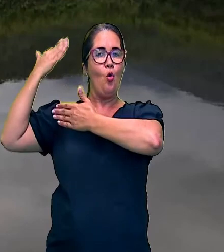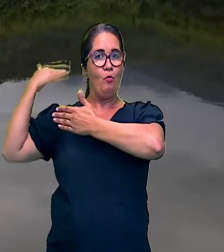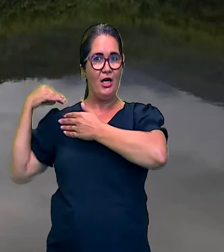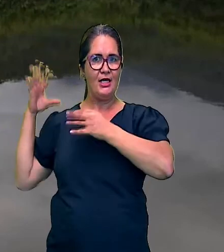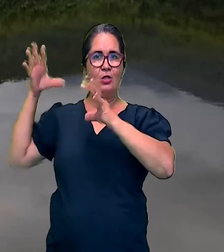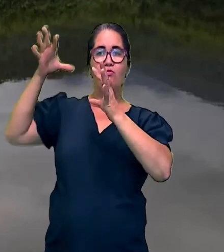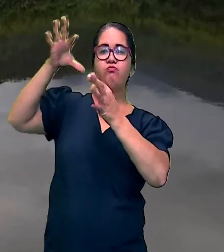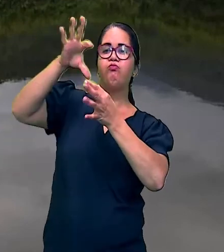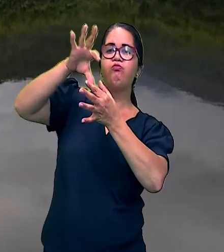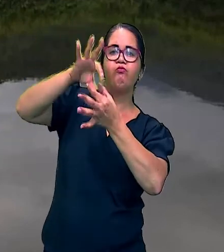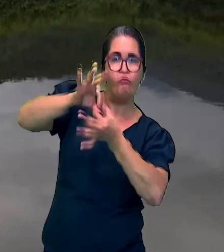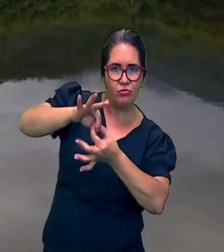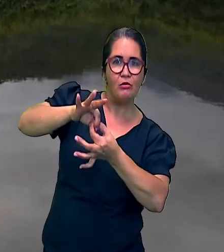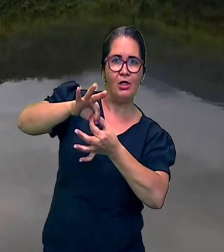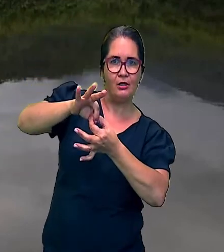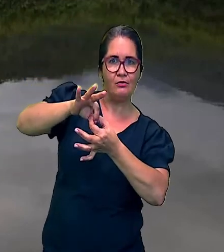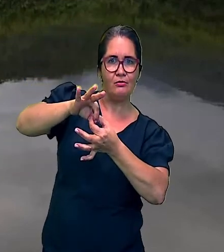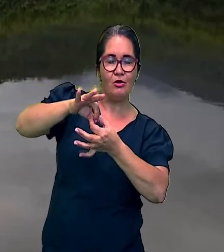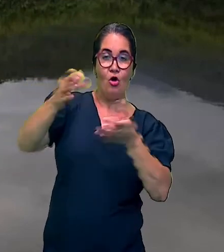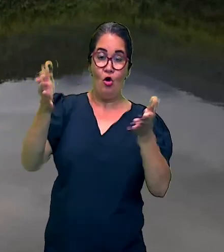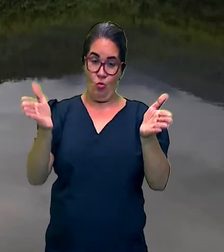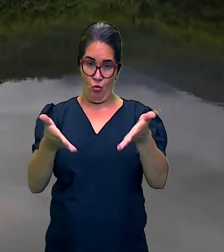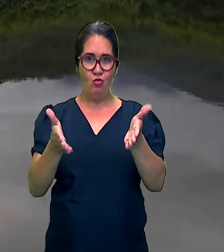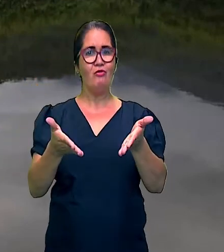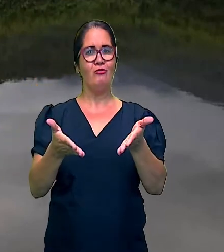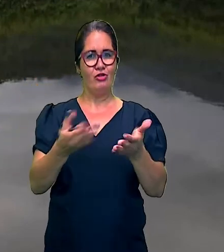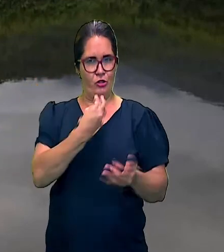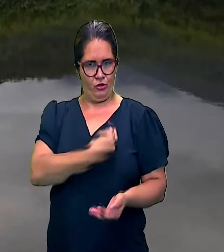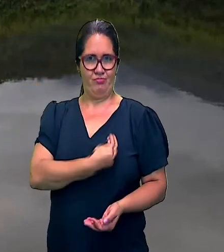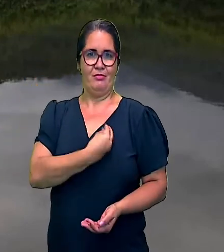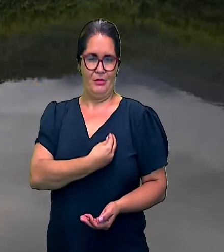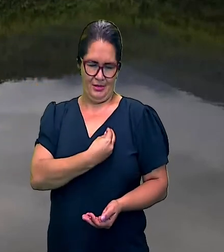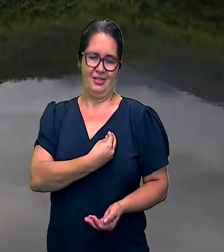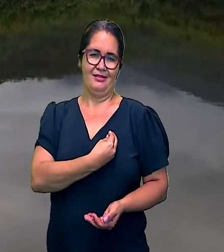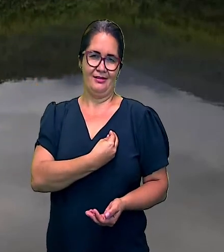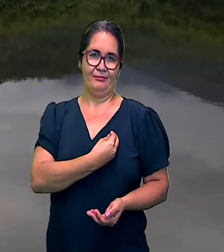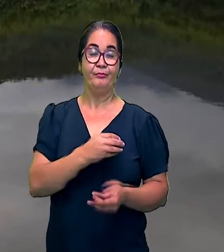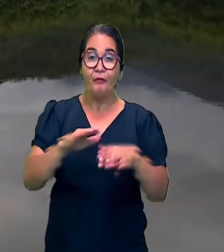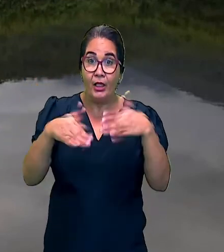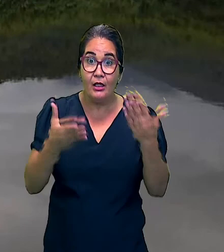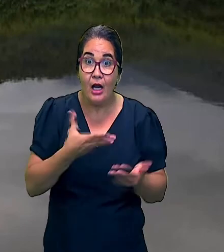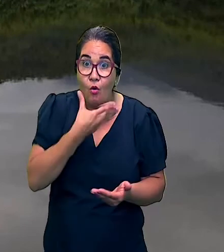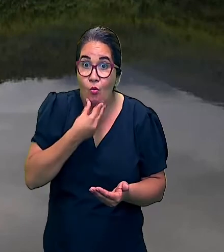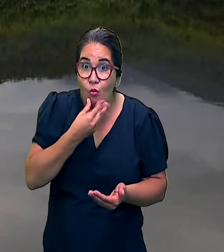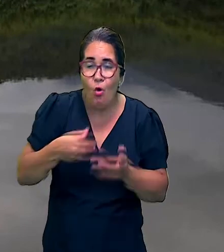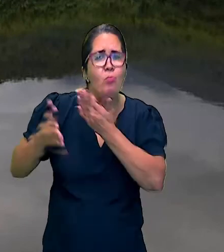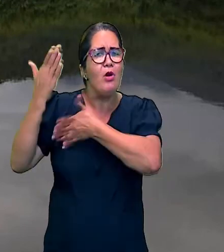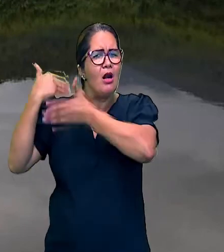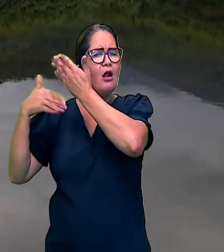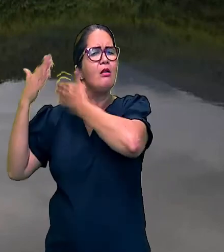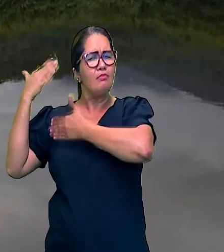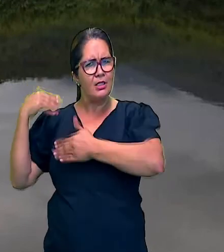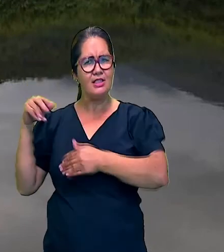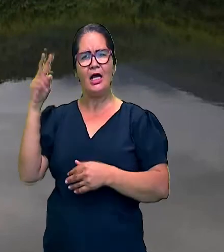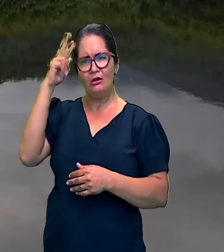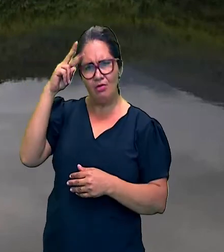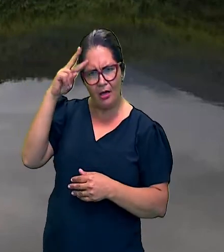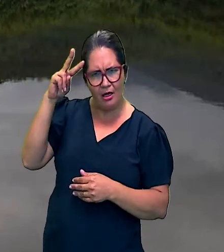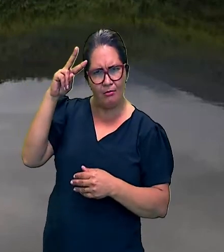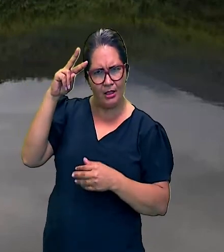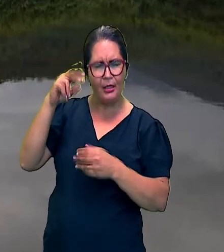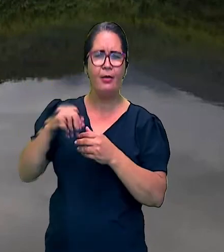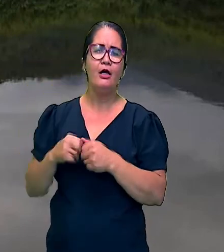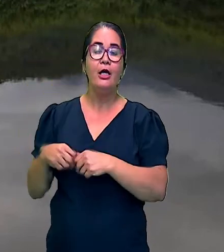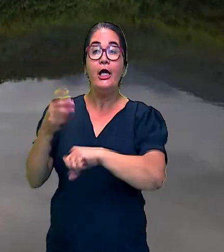nosso presente. O Homo sapiens, ele explorou a natureza por meio da caça, pesca e a